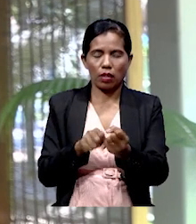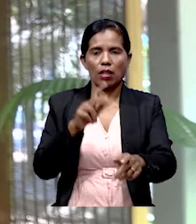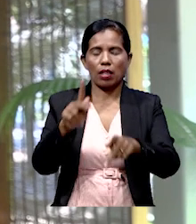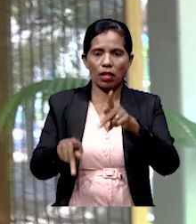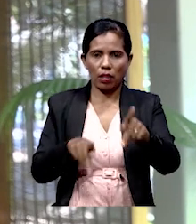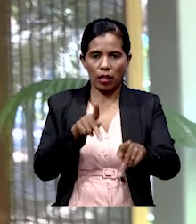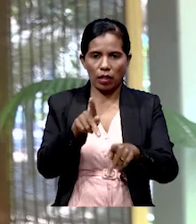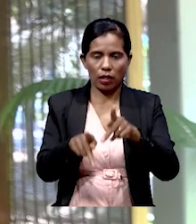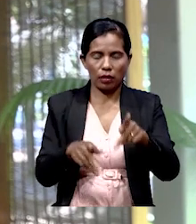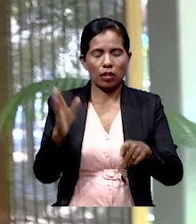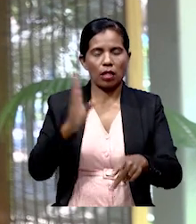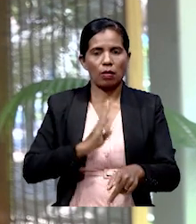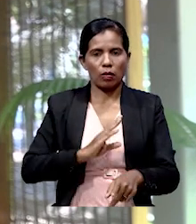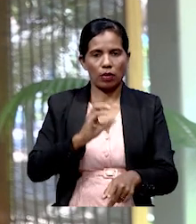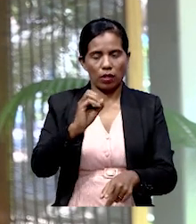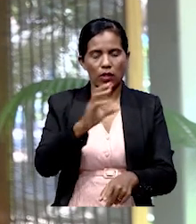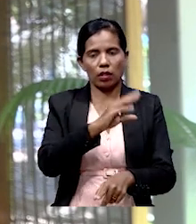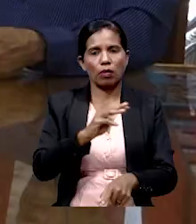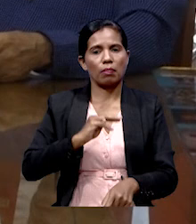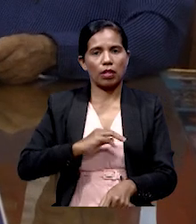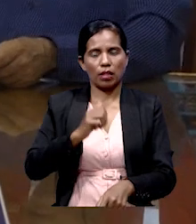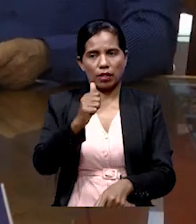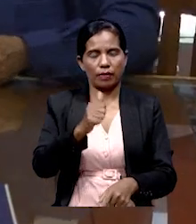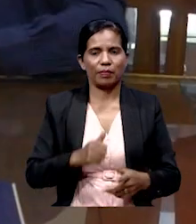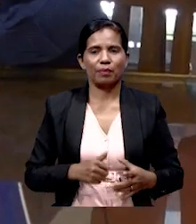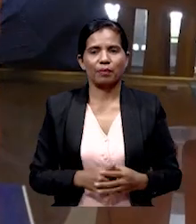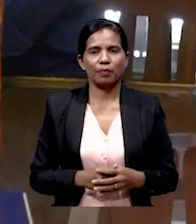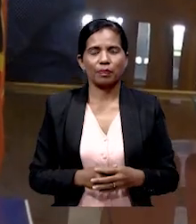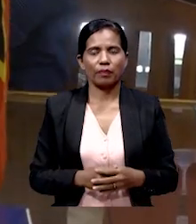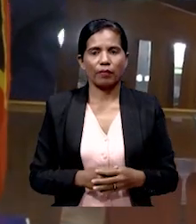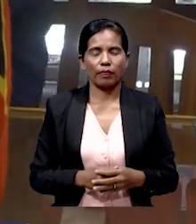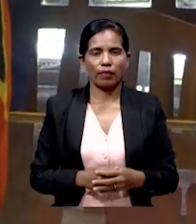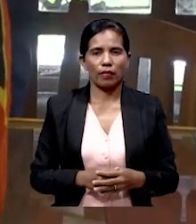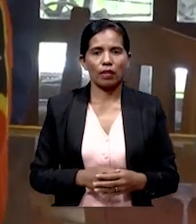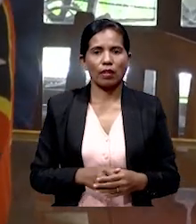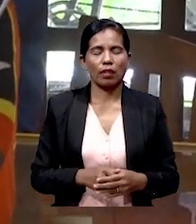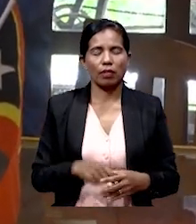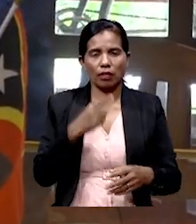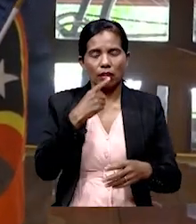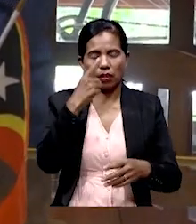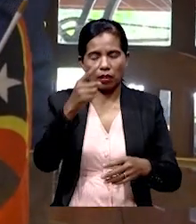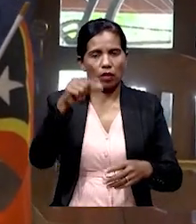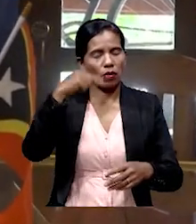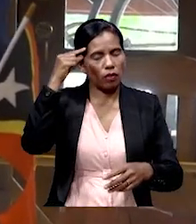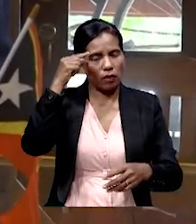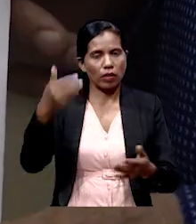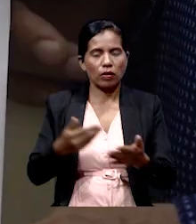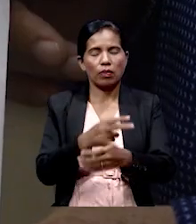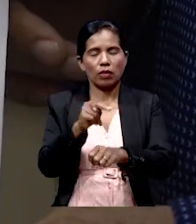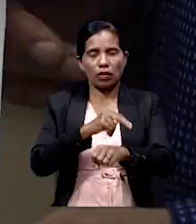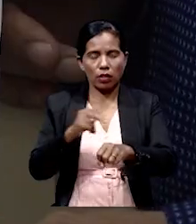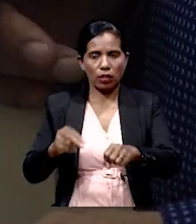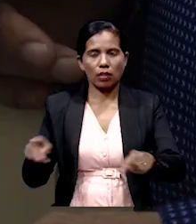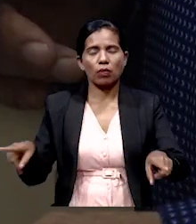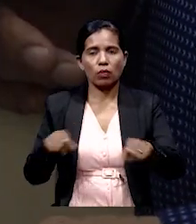iha Bobanaro no Maliana. Diplomata Nova Zelândia Nemosa Teten, governo Nova Zelândia continua